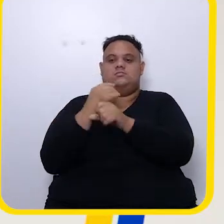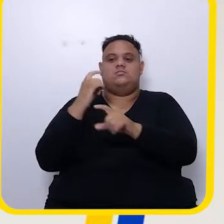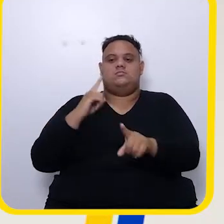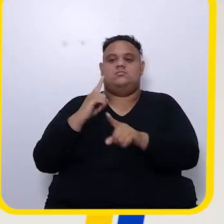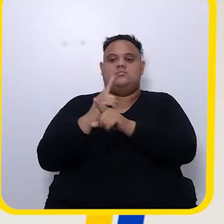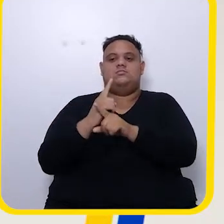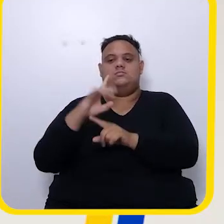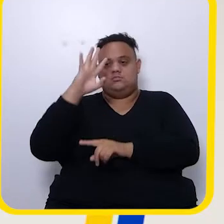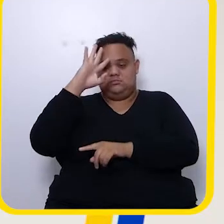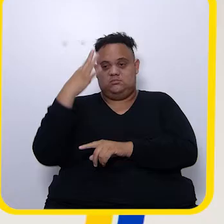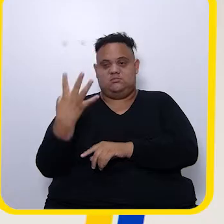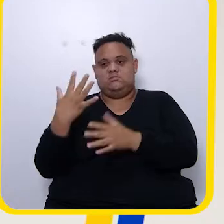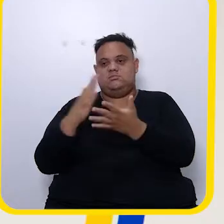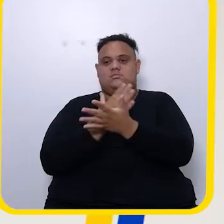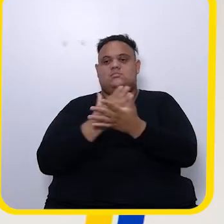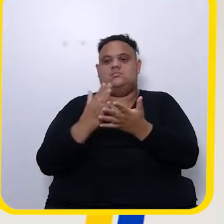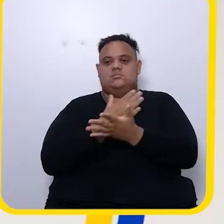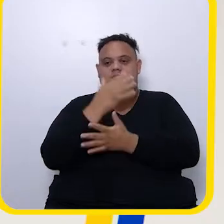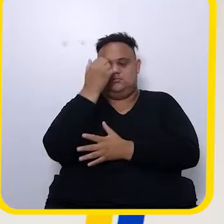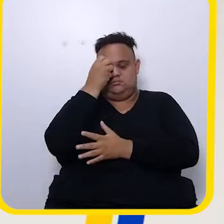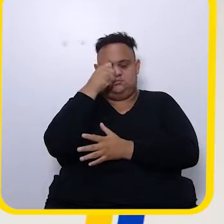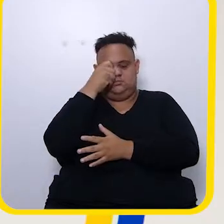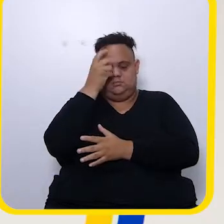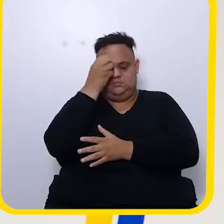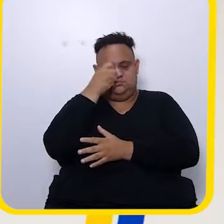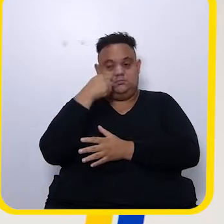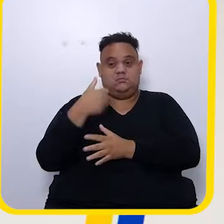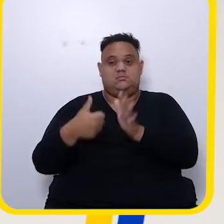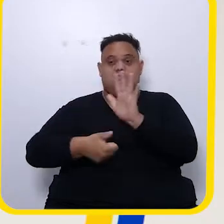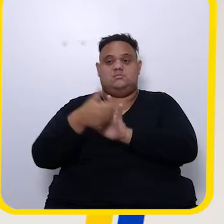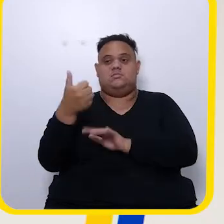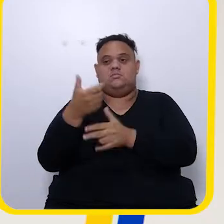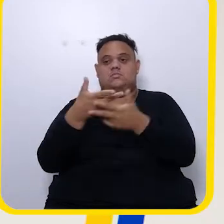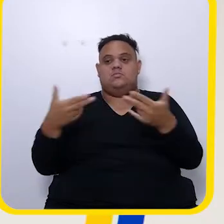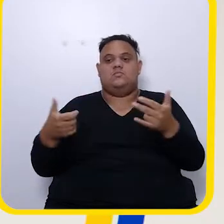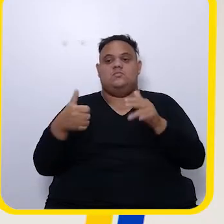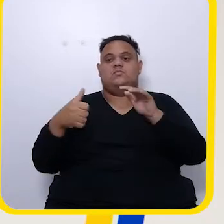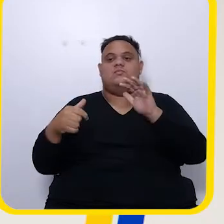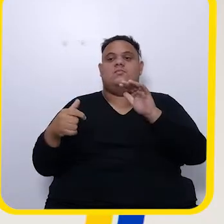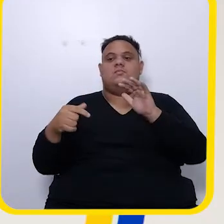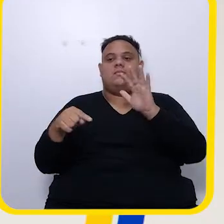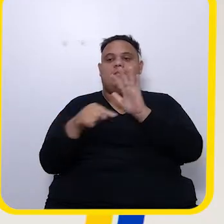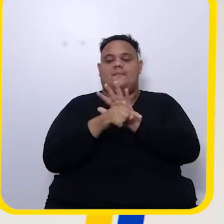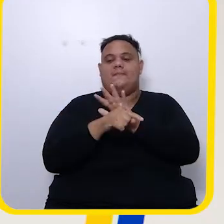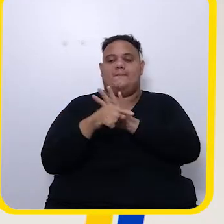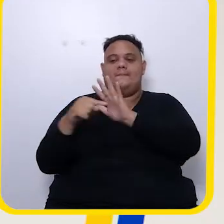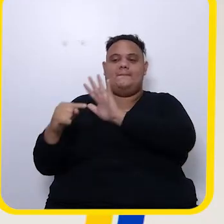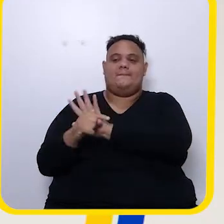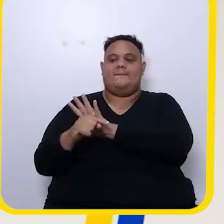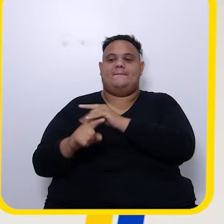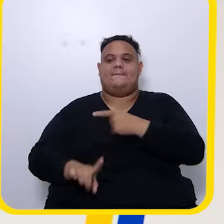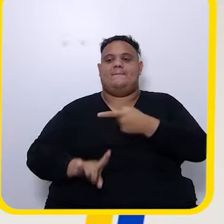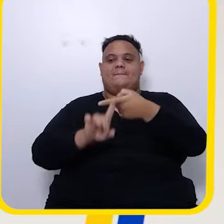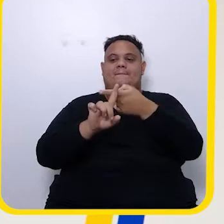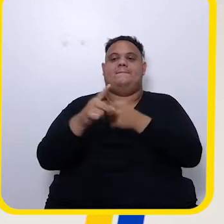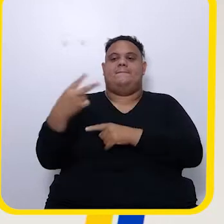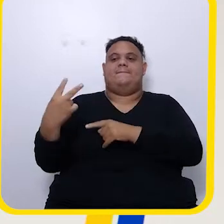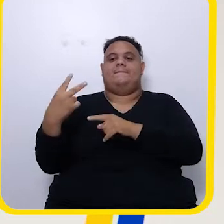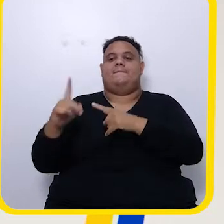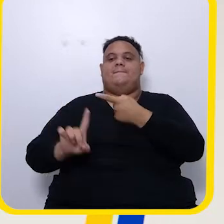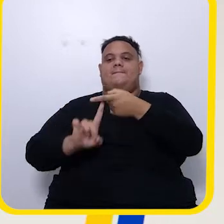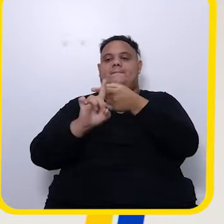encontrar alguns resultados. Primeira coisa, menos com menos dá igual a mais, né? Então fica 2